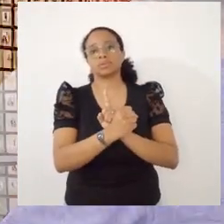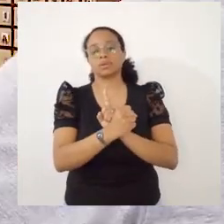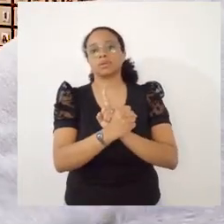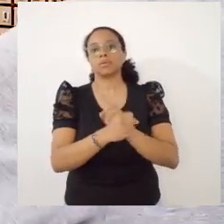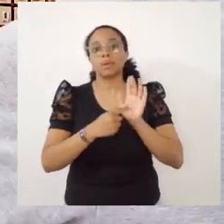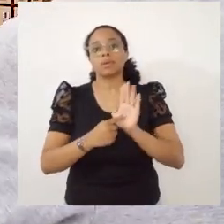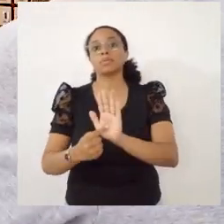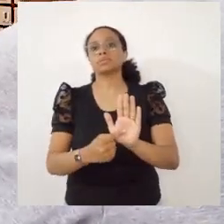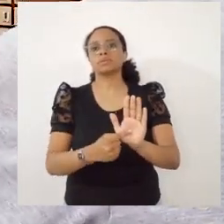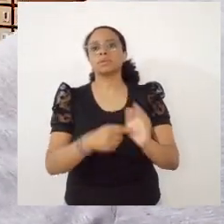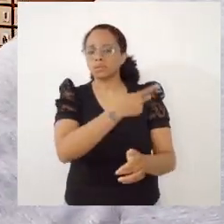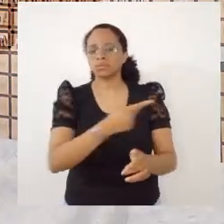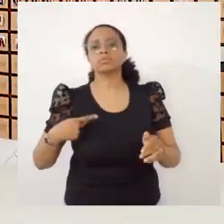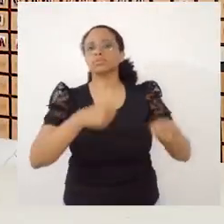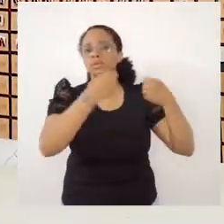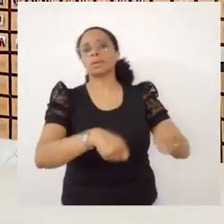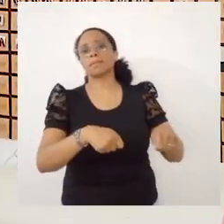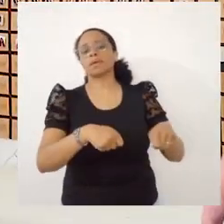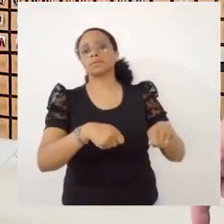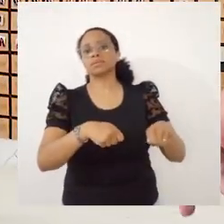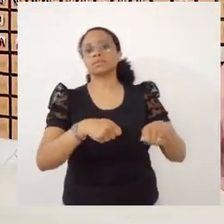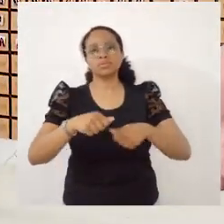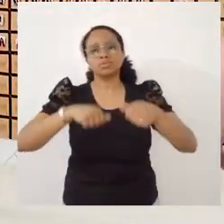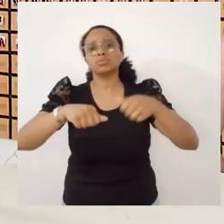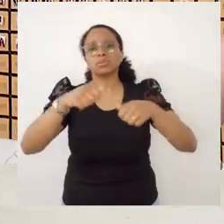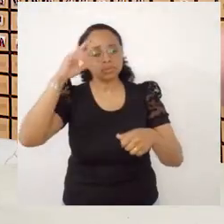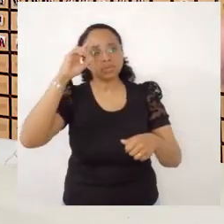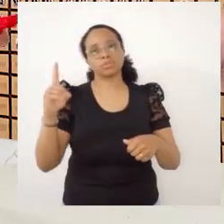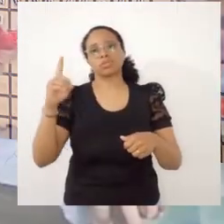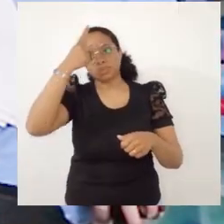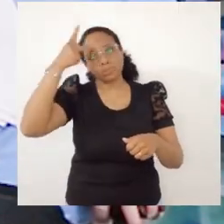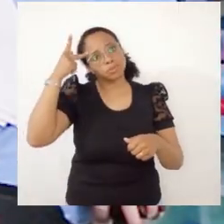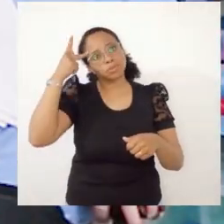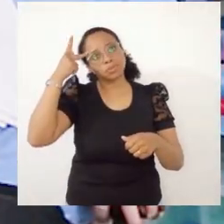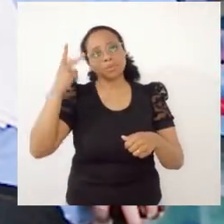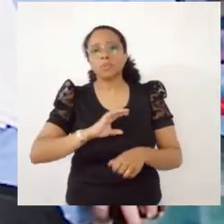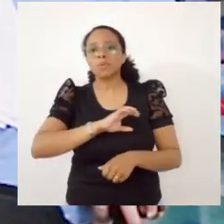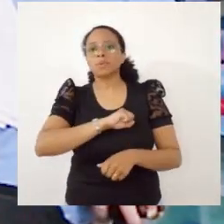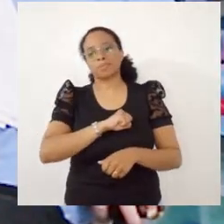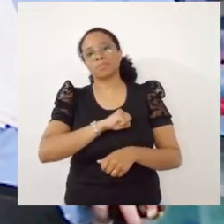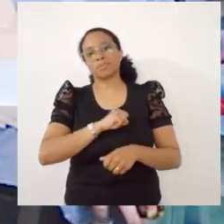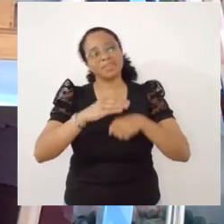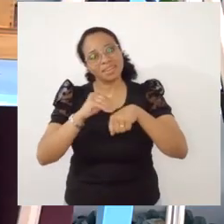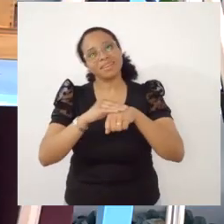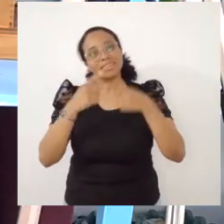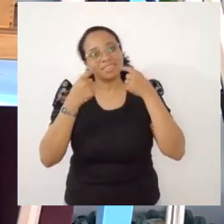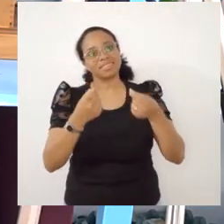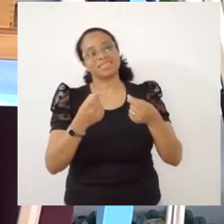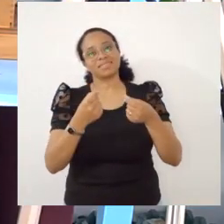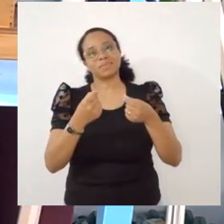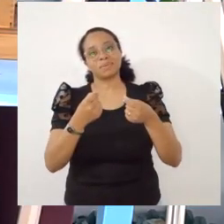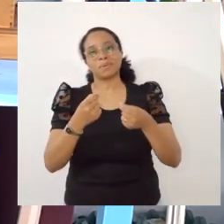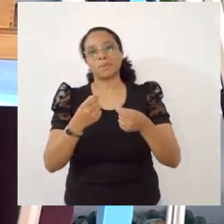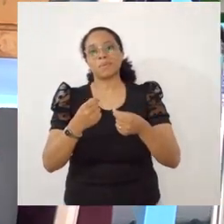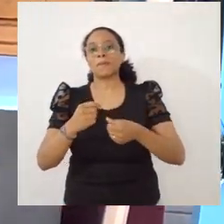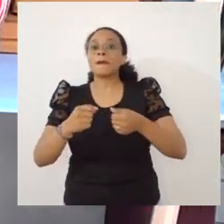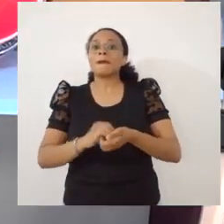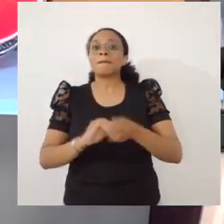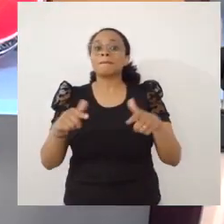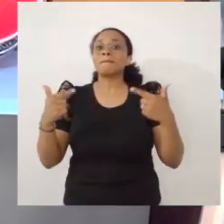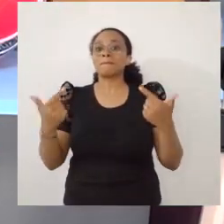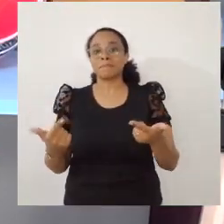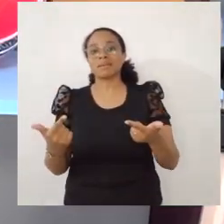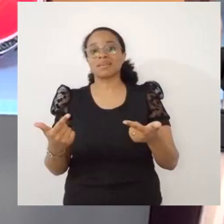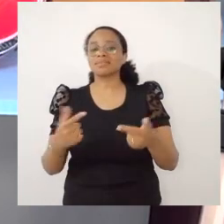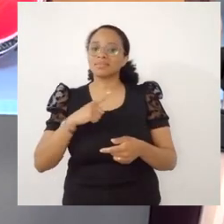gesto de afeto e um minutinho de atenção. Mas a tal reciprocidade vive muito além das linhas e